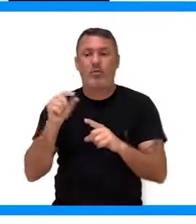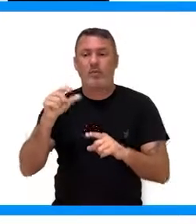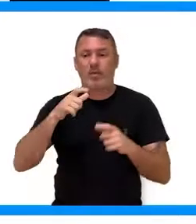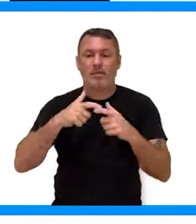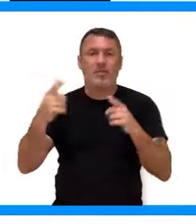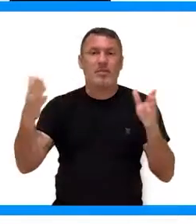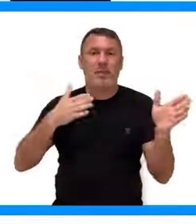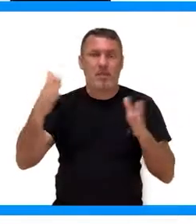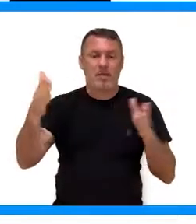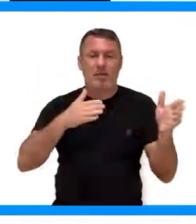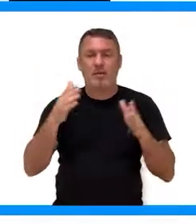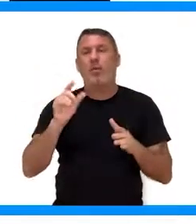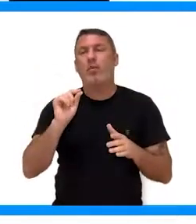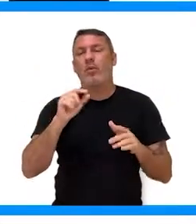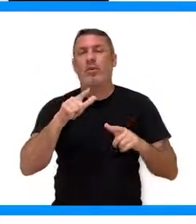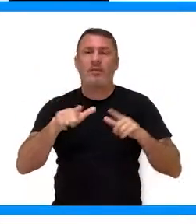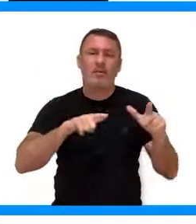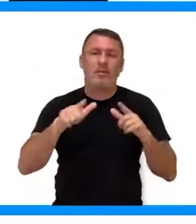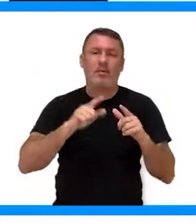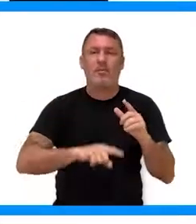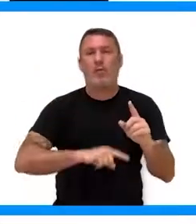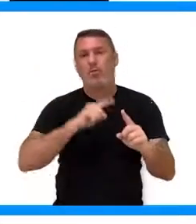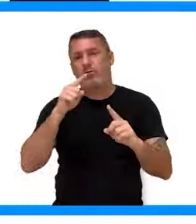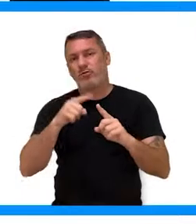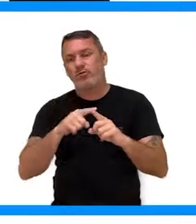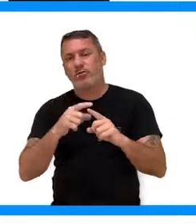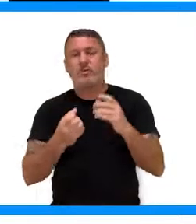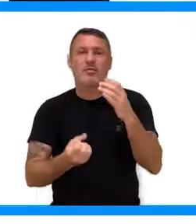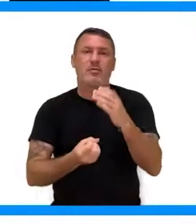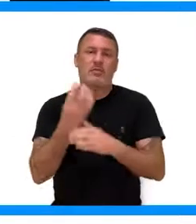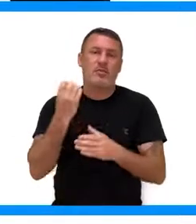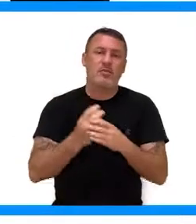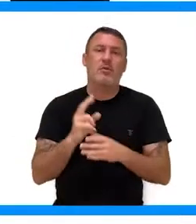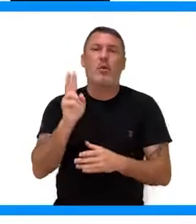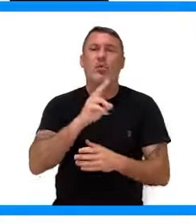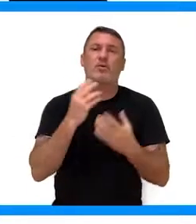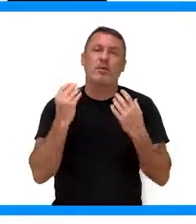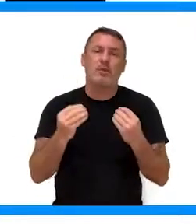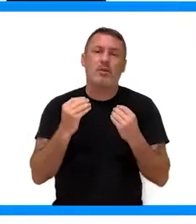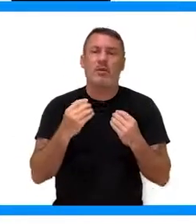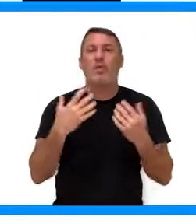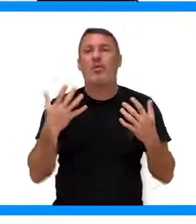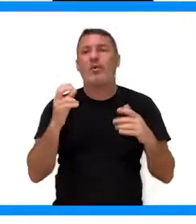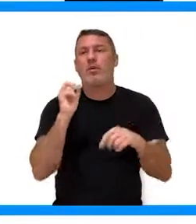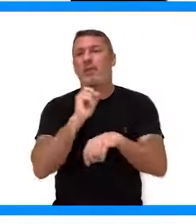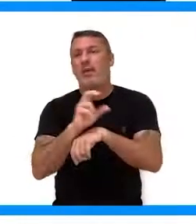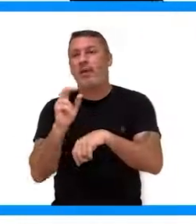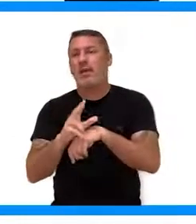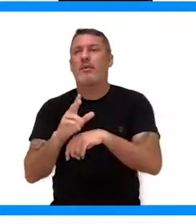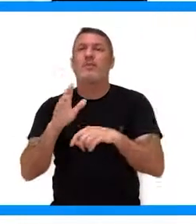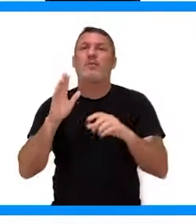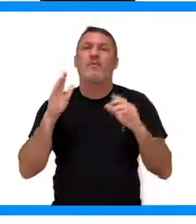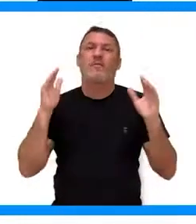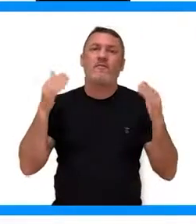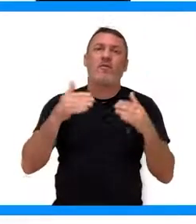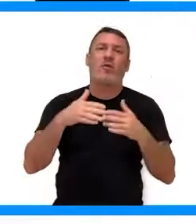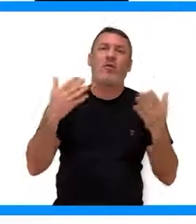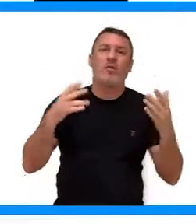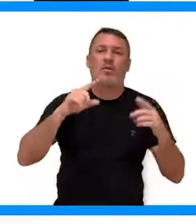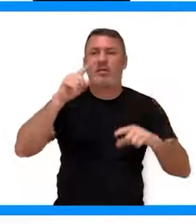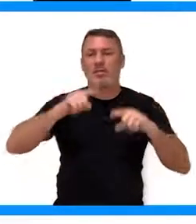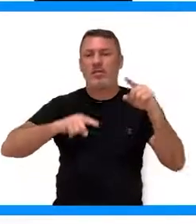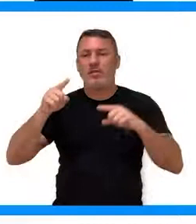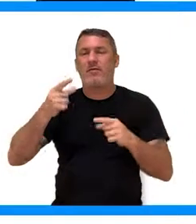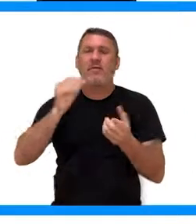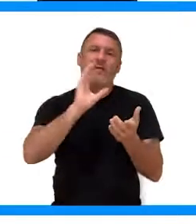tamanho, mas com aquilo que será ali produzido, ou seja, para que ela será utilizada, qual o mercado que ela irá atender,